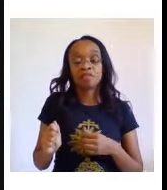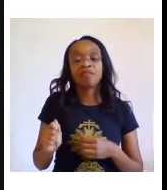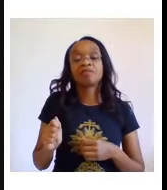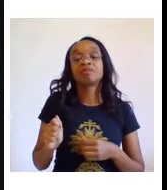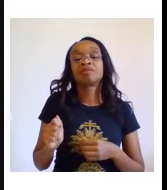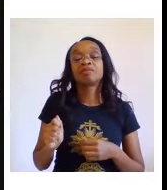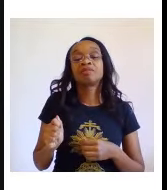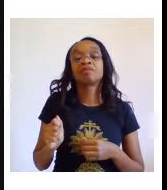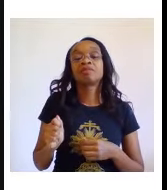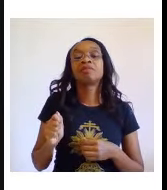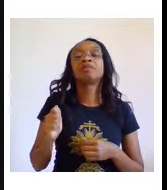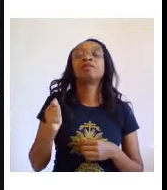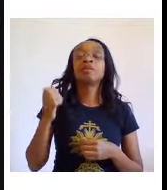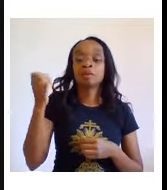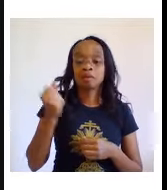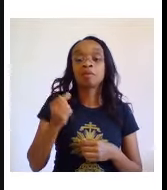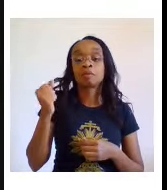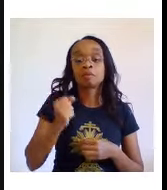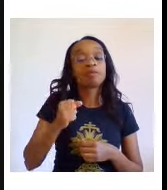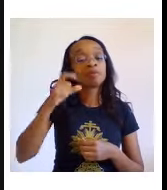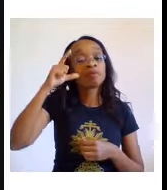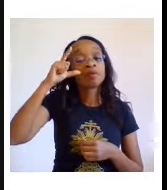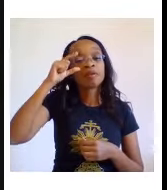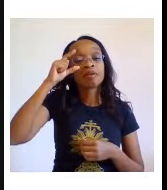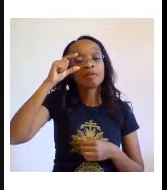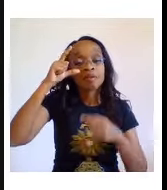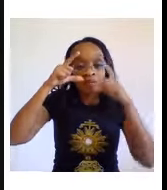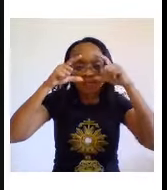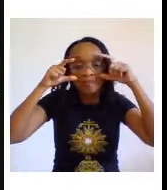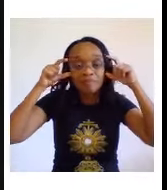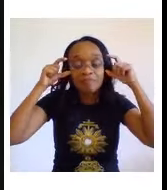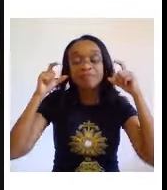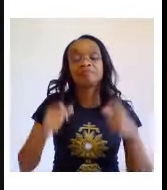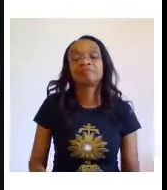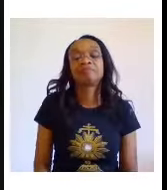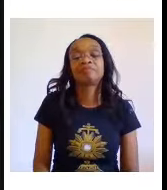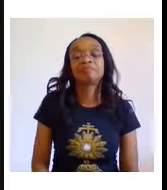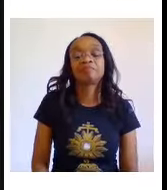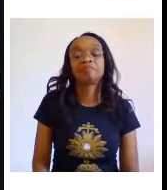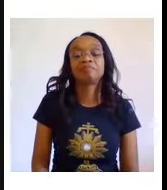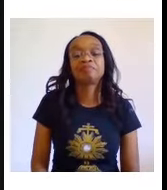listas brancas, e uso óculos também azuis.